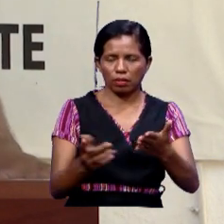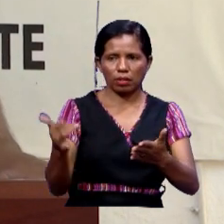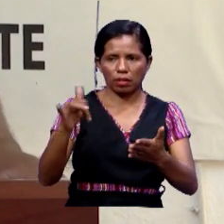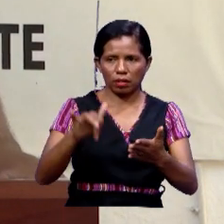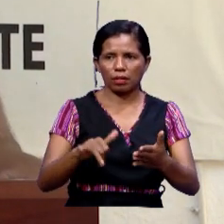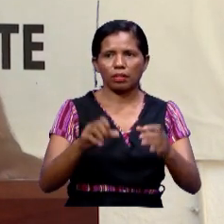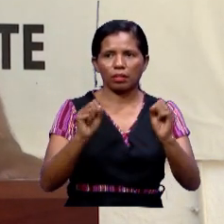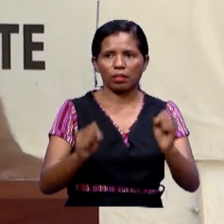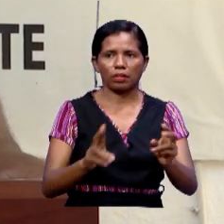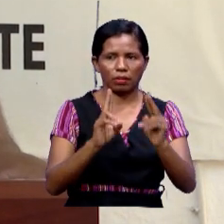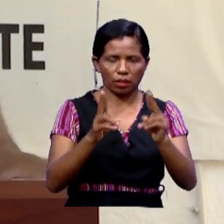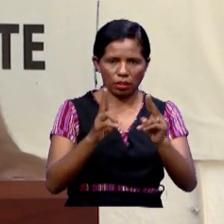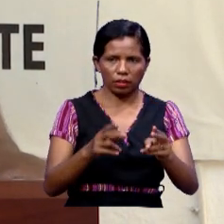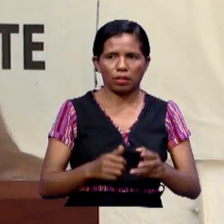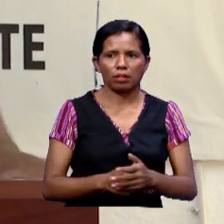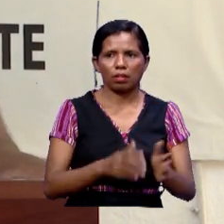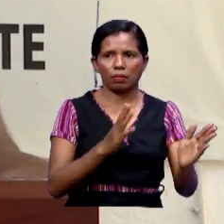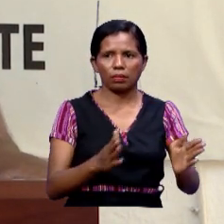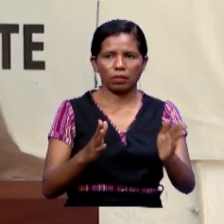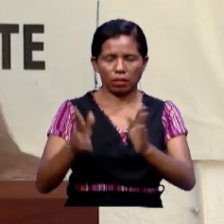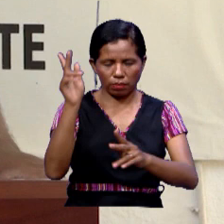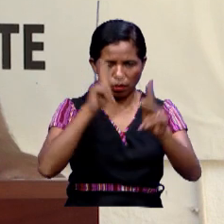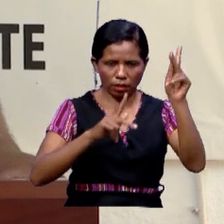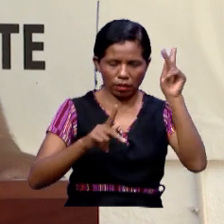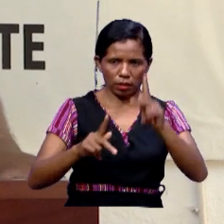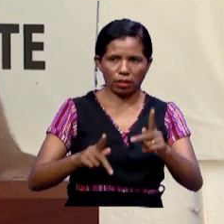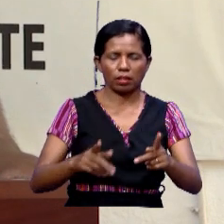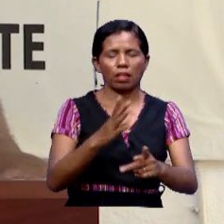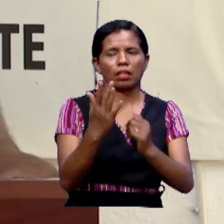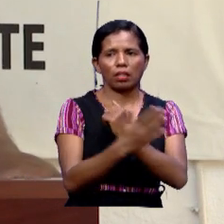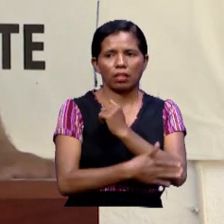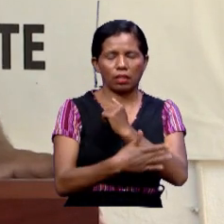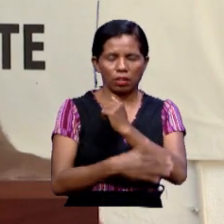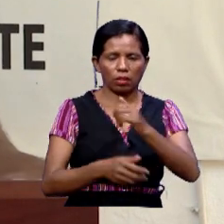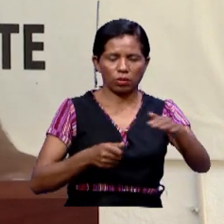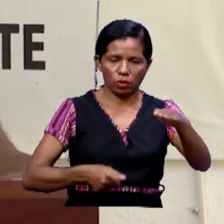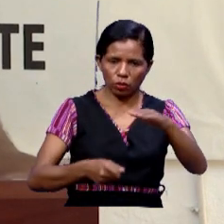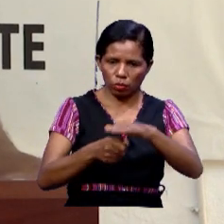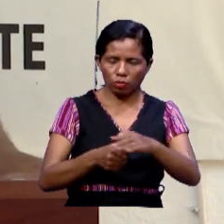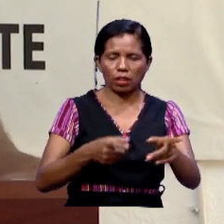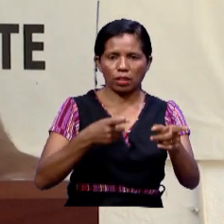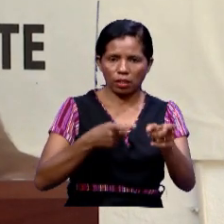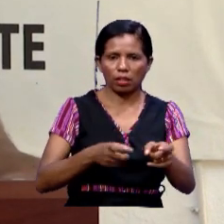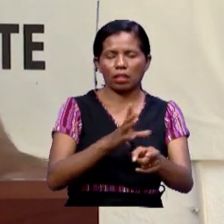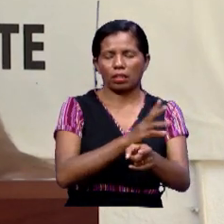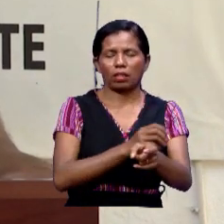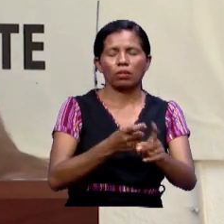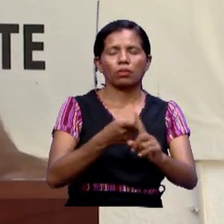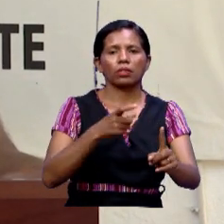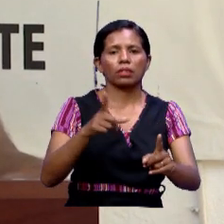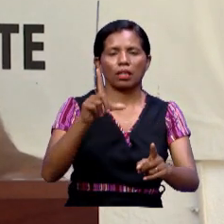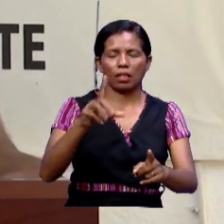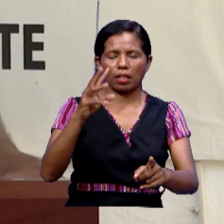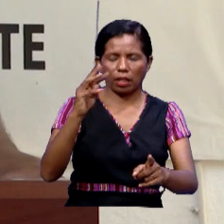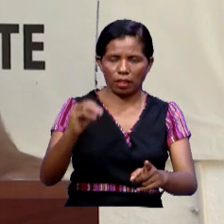atu acelera a lei, processo para caso, rai no suba Kilat ilegal, o si suspeito LM e a